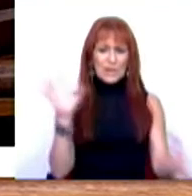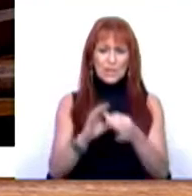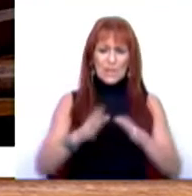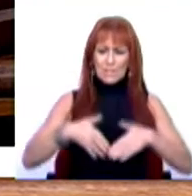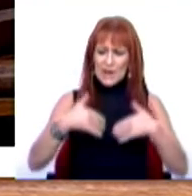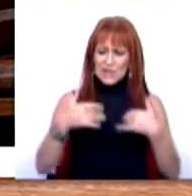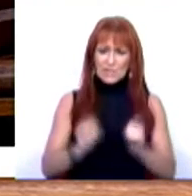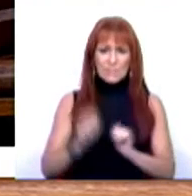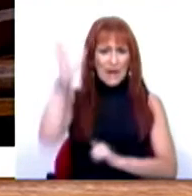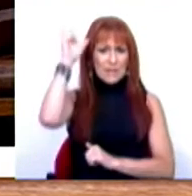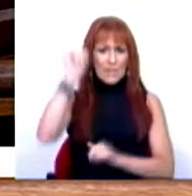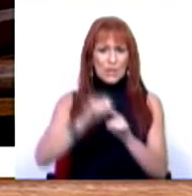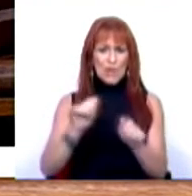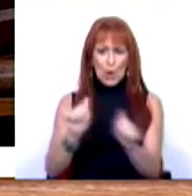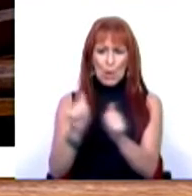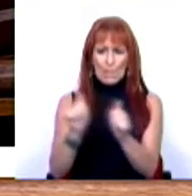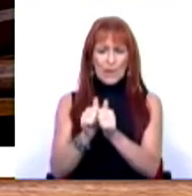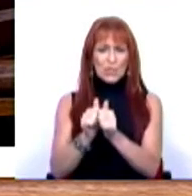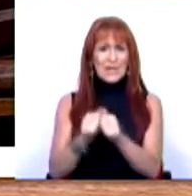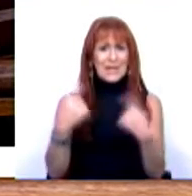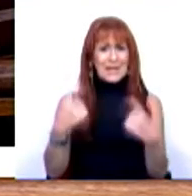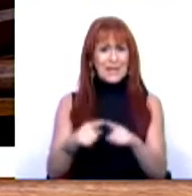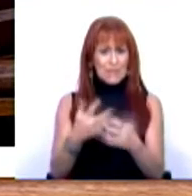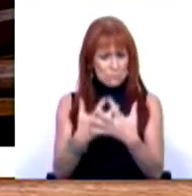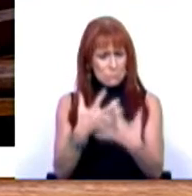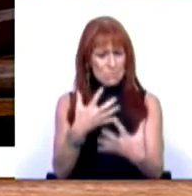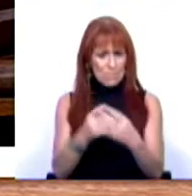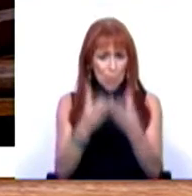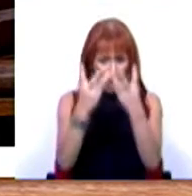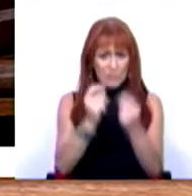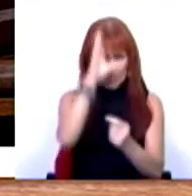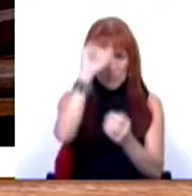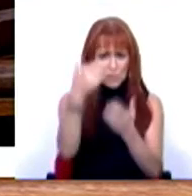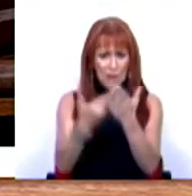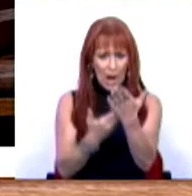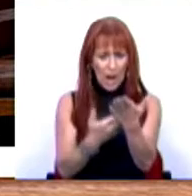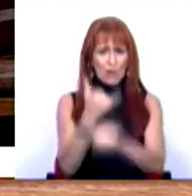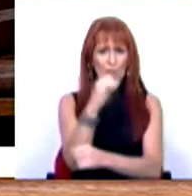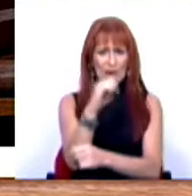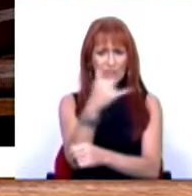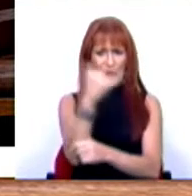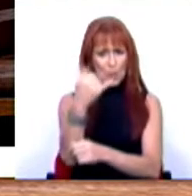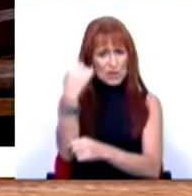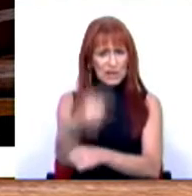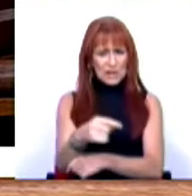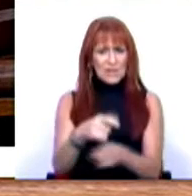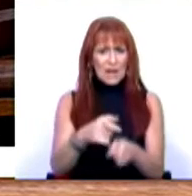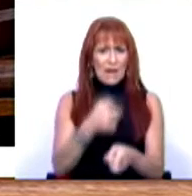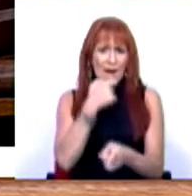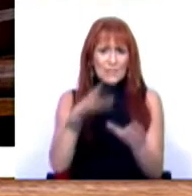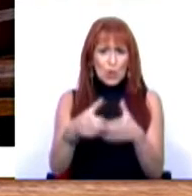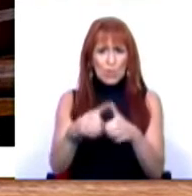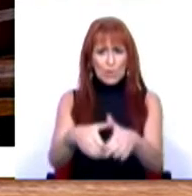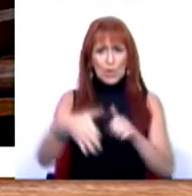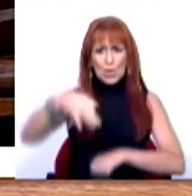ao bem-estar de animais de companhia e que tinham expressão no Orçamento de Estado de 2022, que só o Grupo Parlamentar